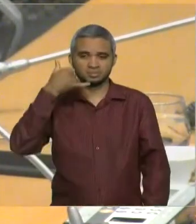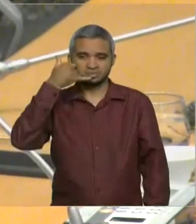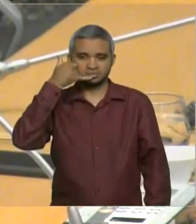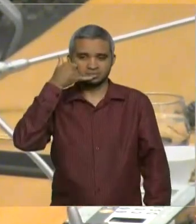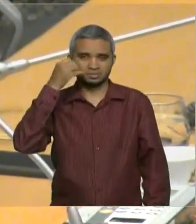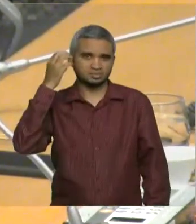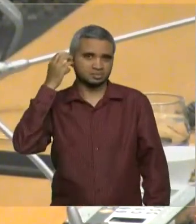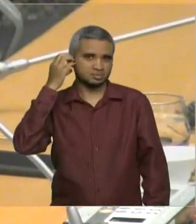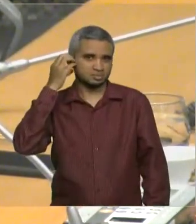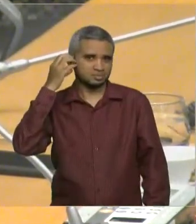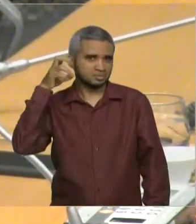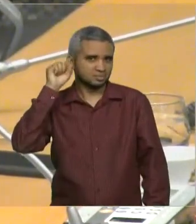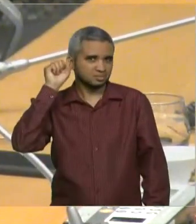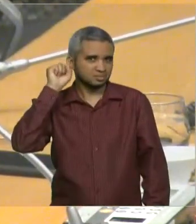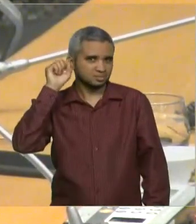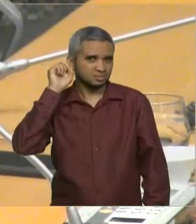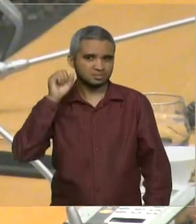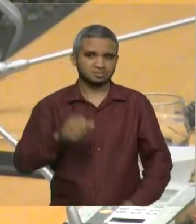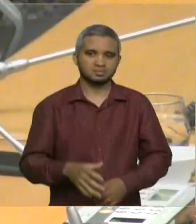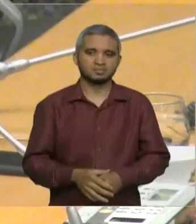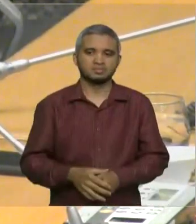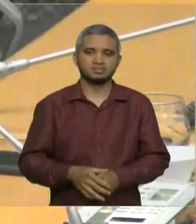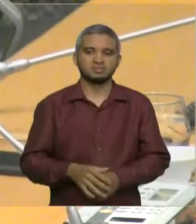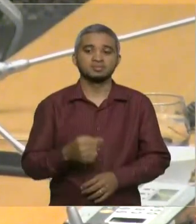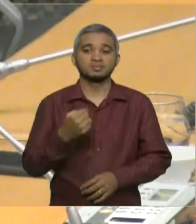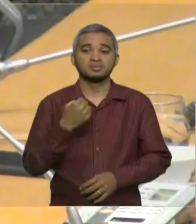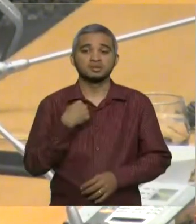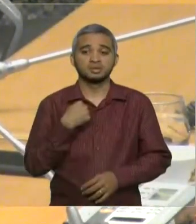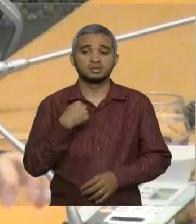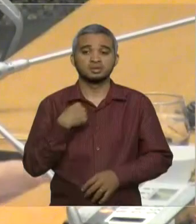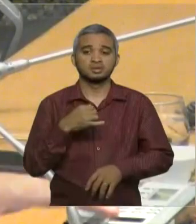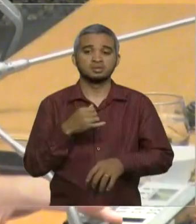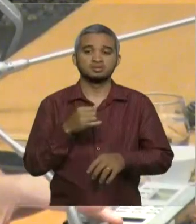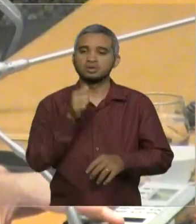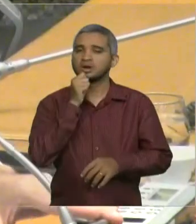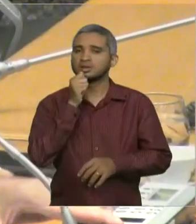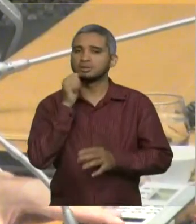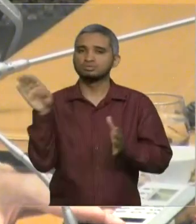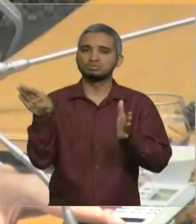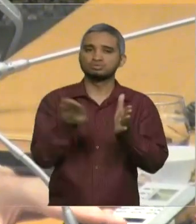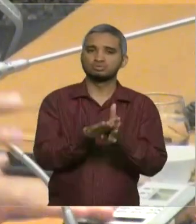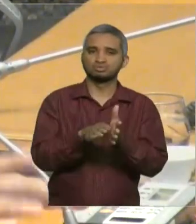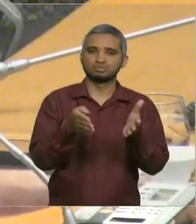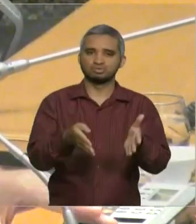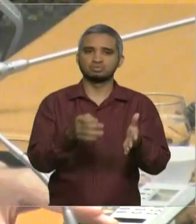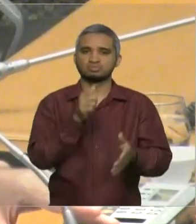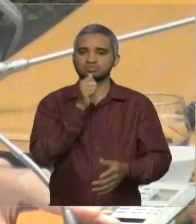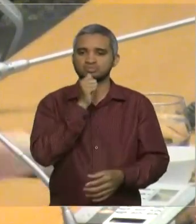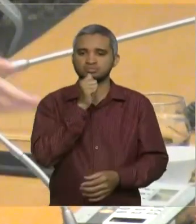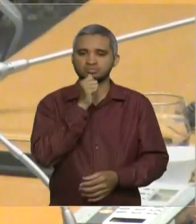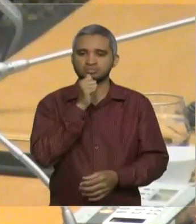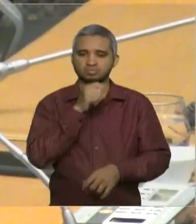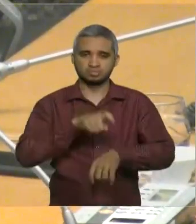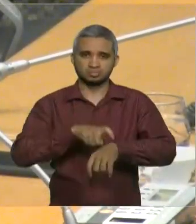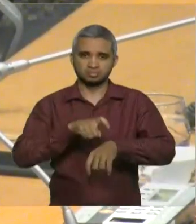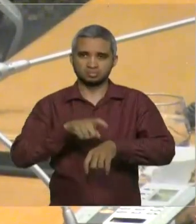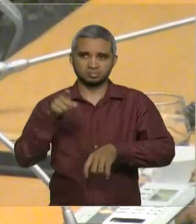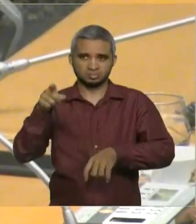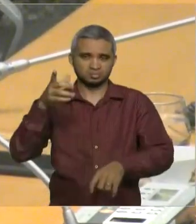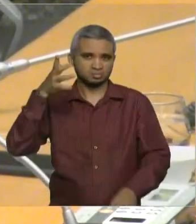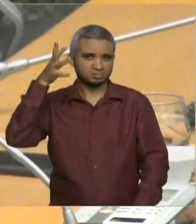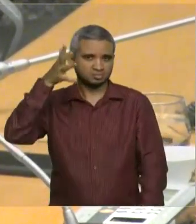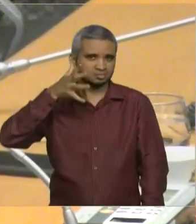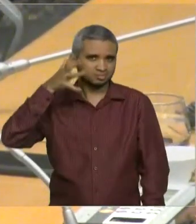como outros colegas, não estávamos na sessão na hora que a senhora... na hora que Vossa Excelência fez o seu pronunciamento no